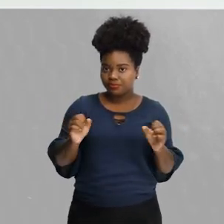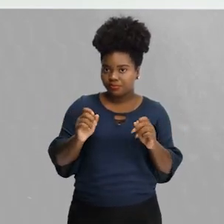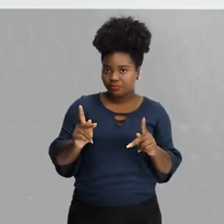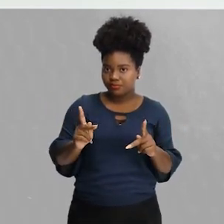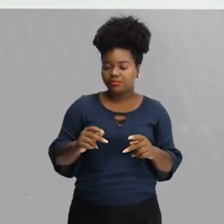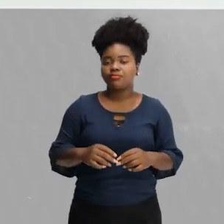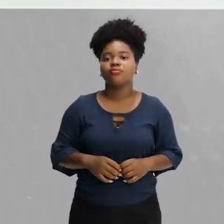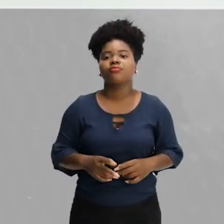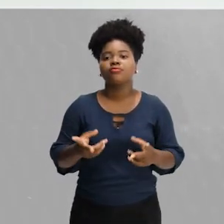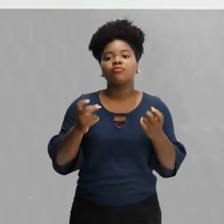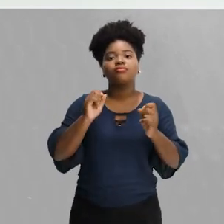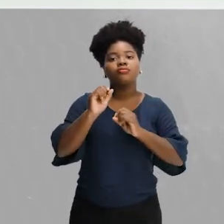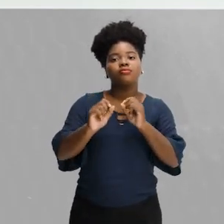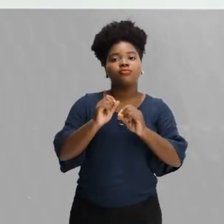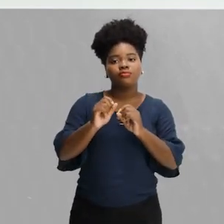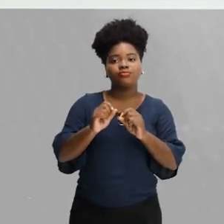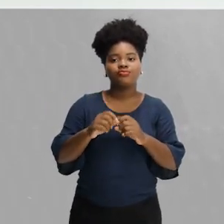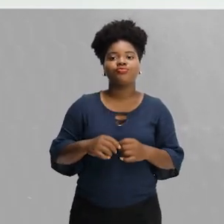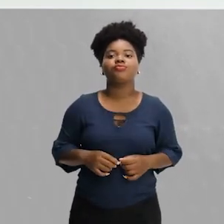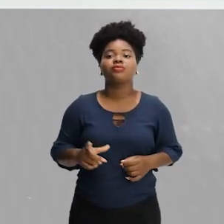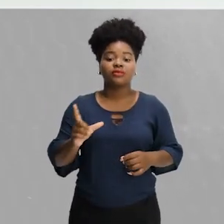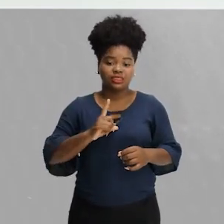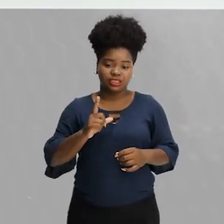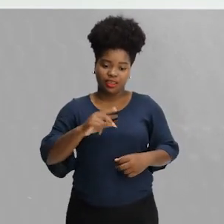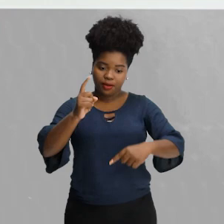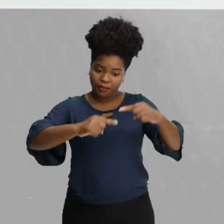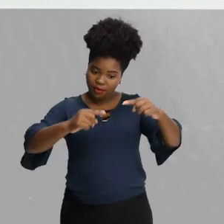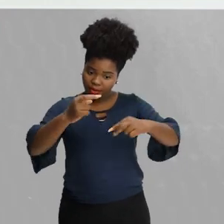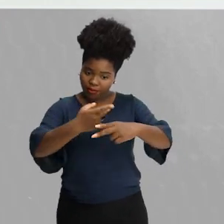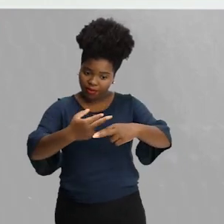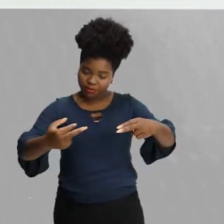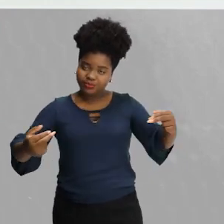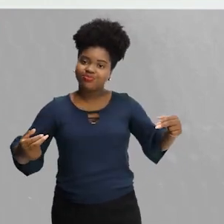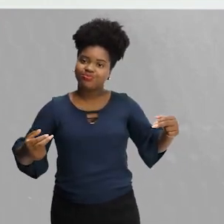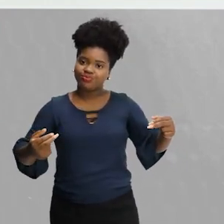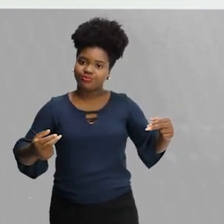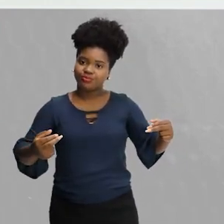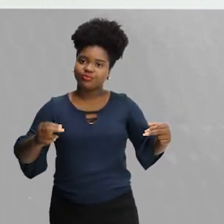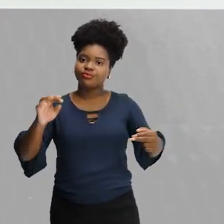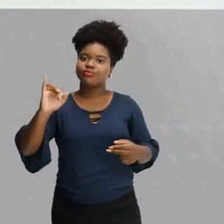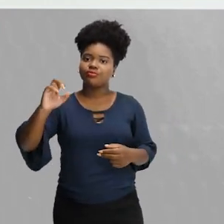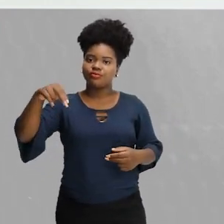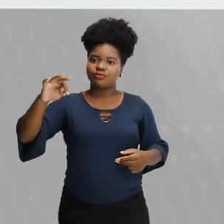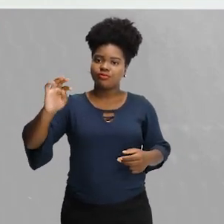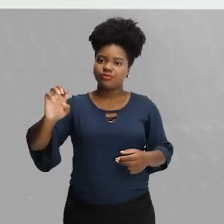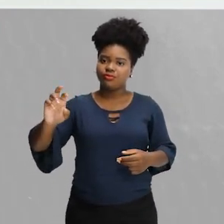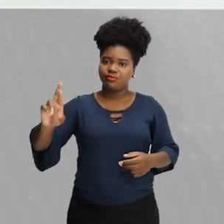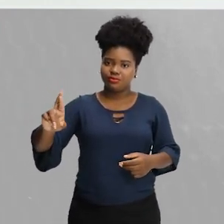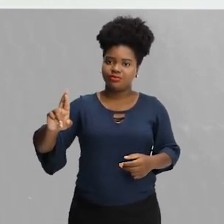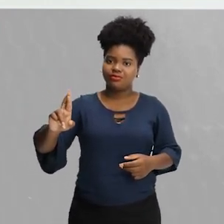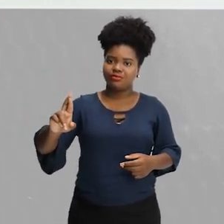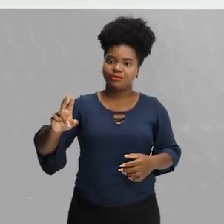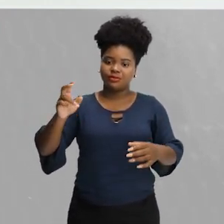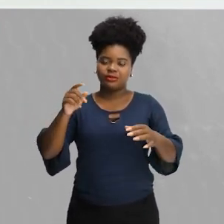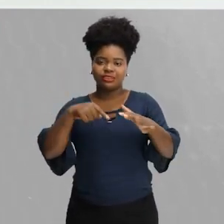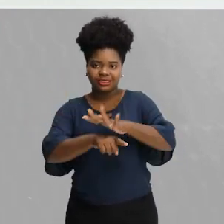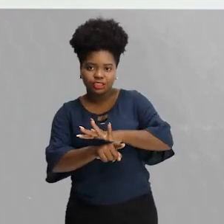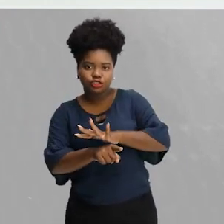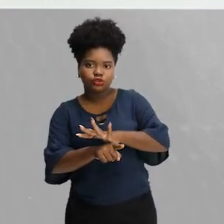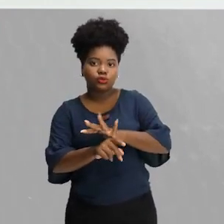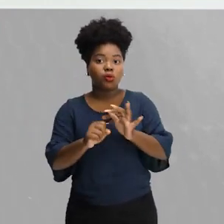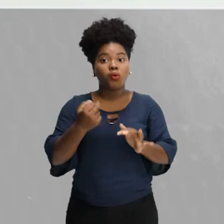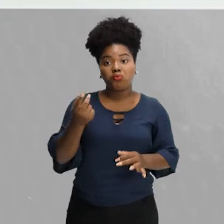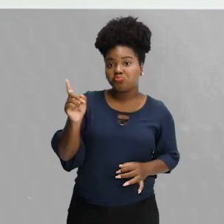veja. Intertropical ainda tem uma variação, tá? Mais intenso ou menos intenso. Já o subtropical, a